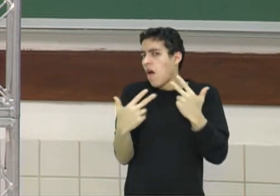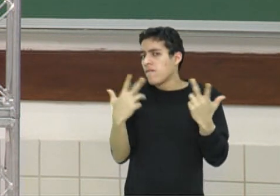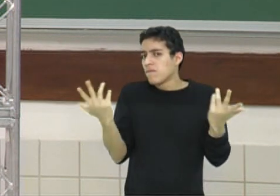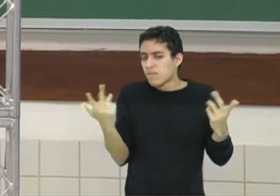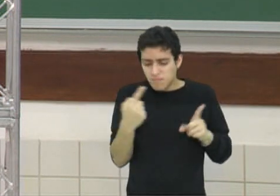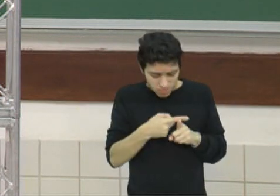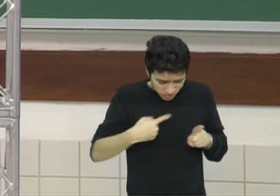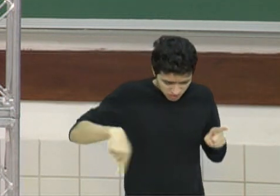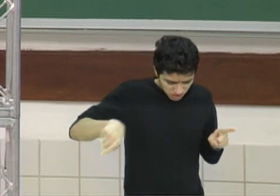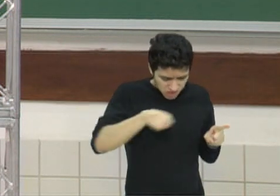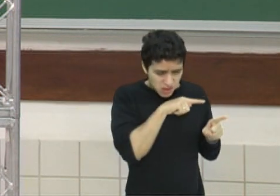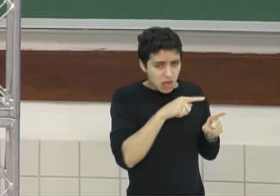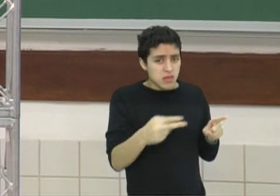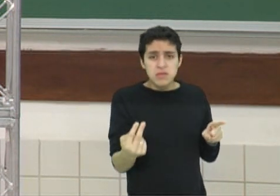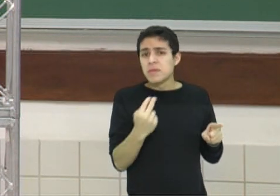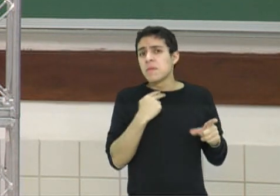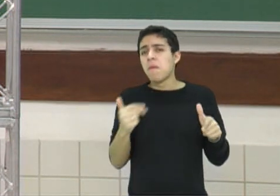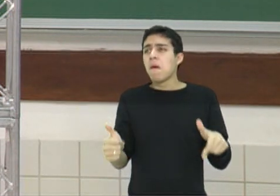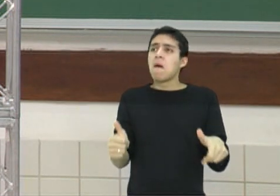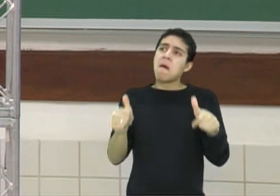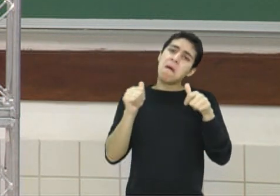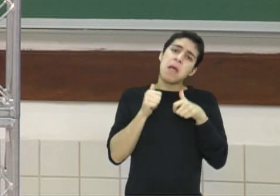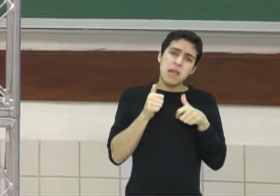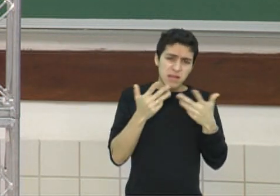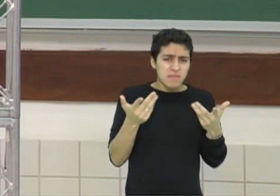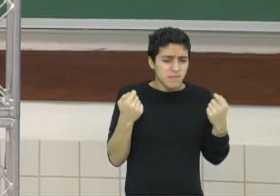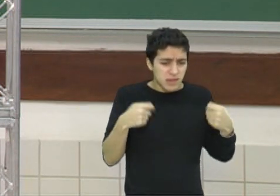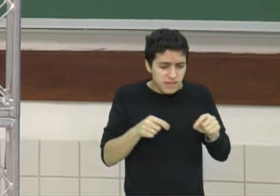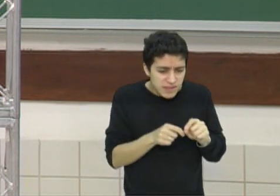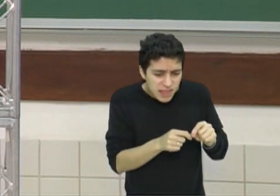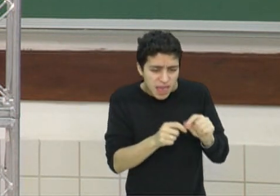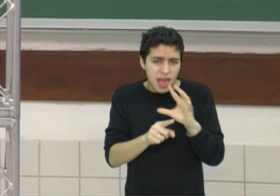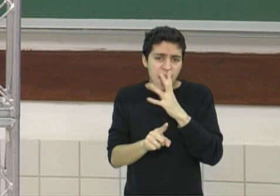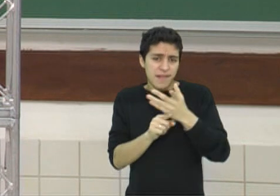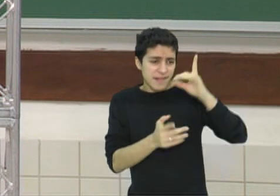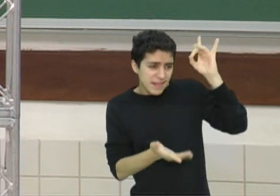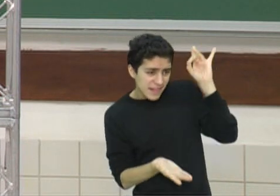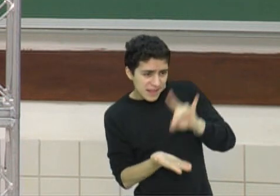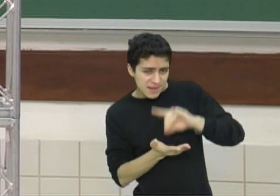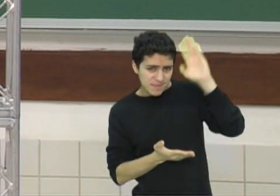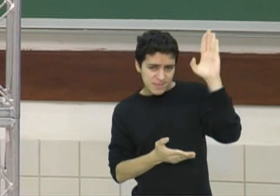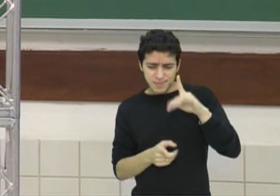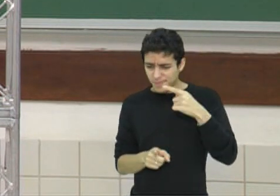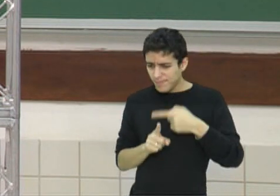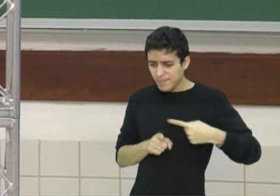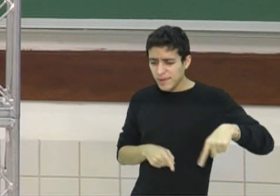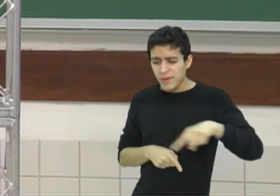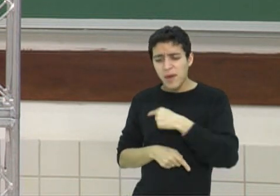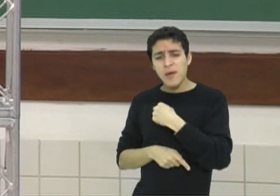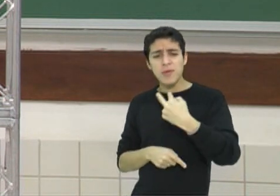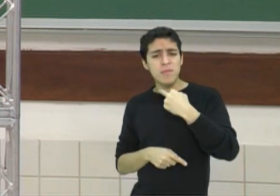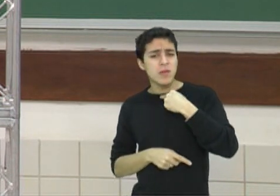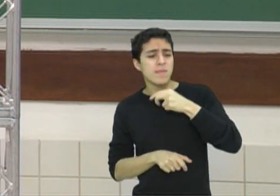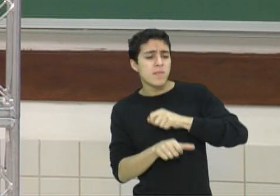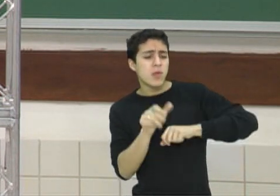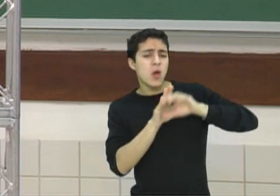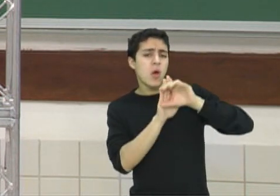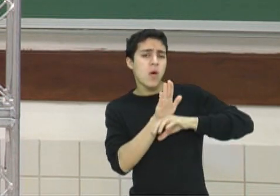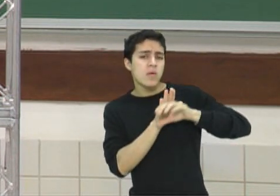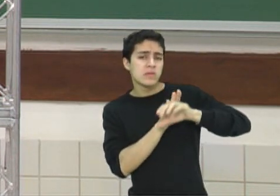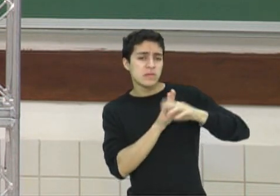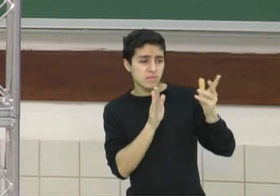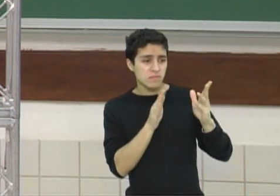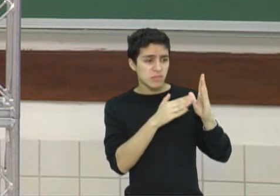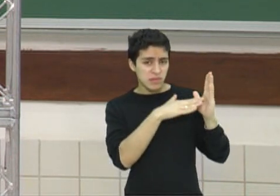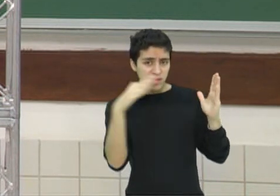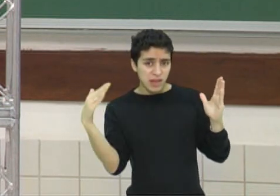que não nós não podemos fazer uma arte genuinamente brasileira? Por que nós não podemos mudar a nossa concepção estética trazendo o tema que